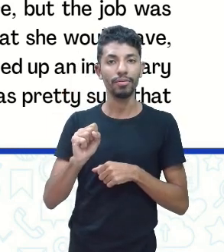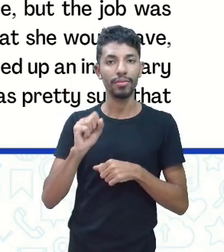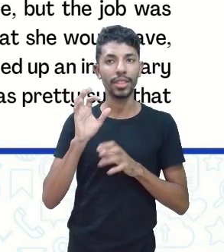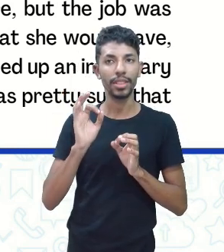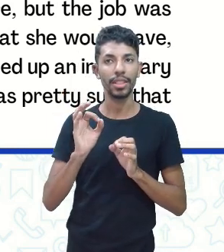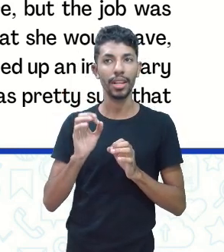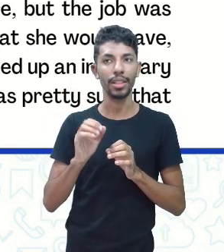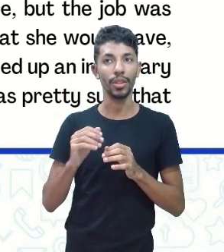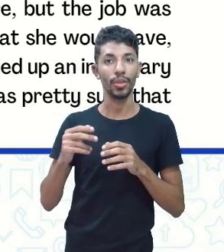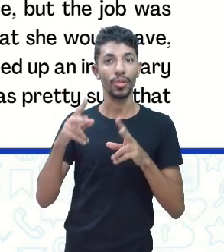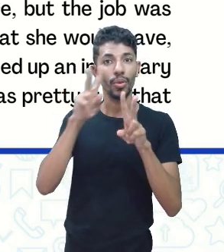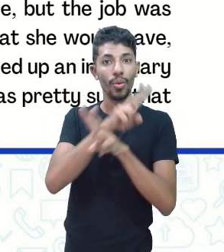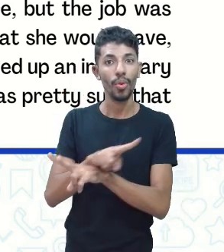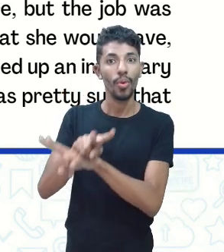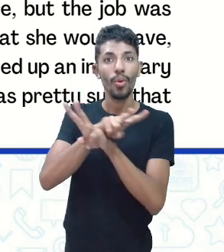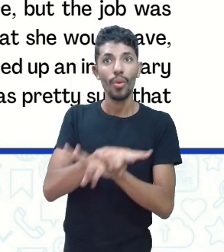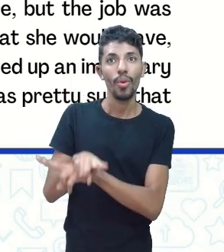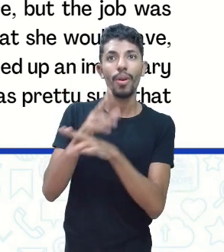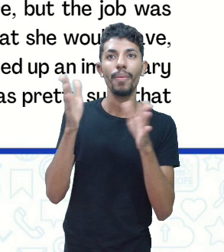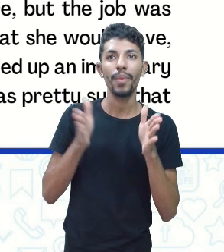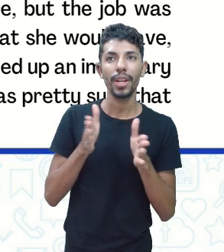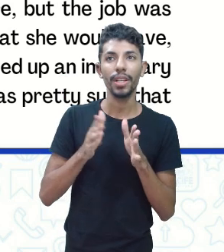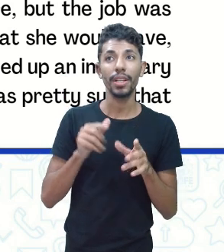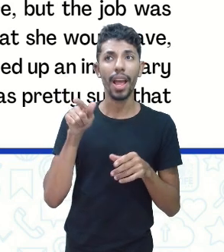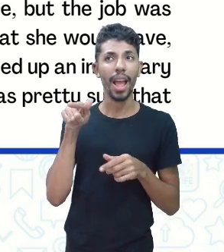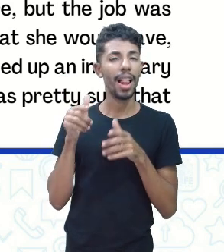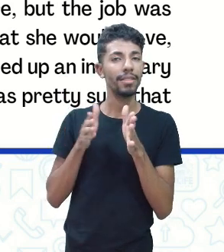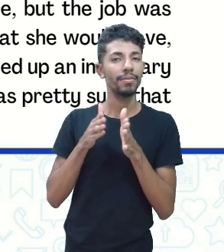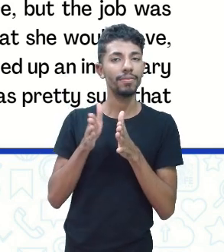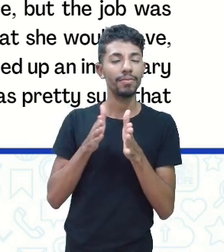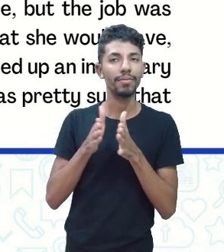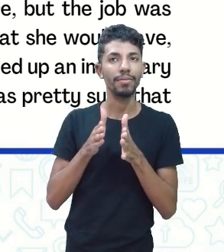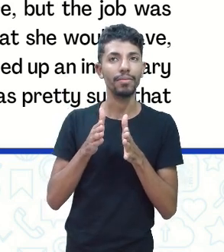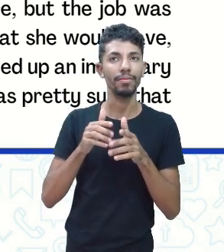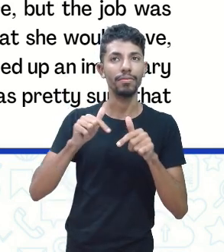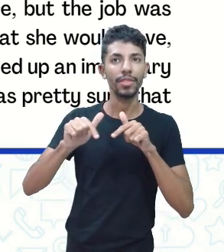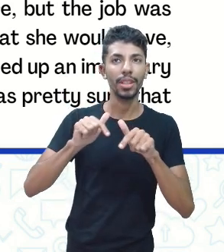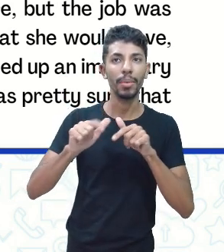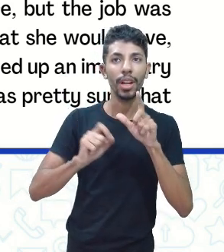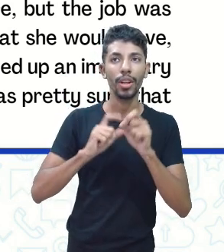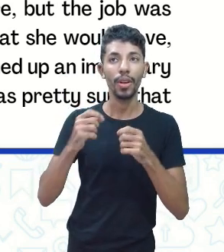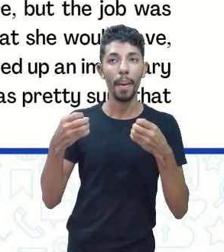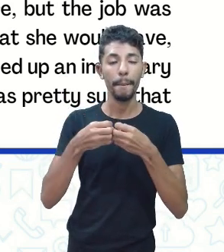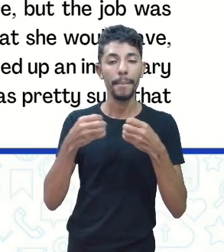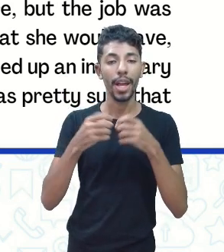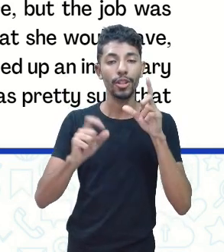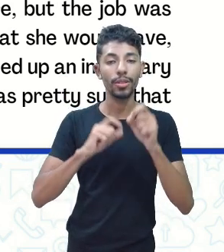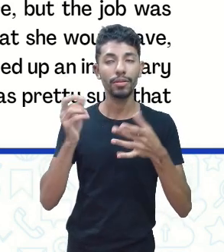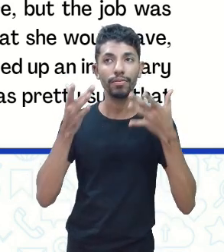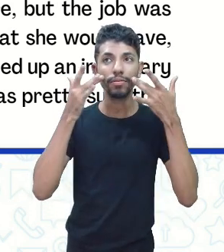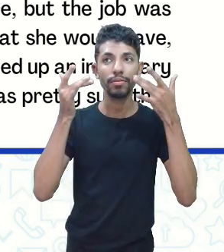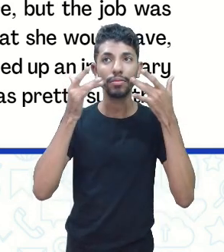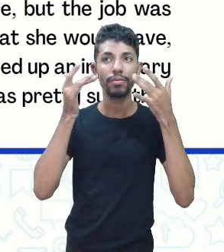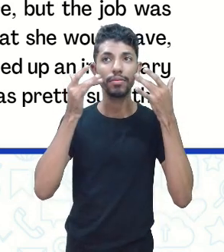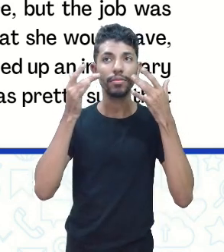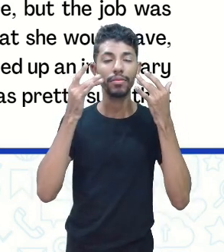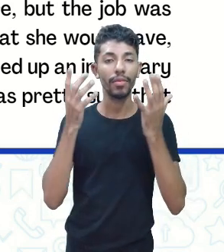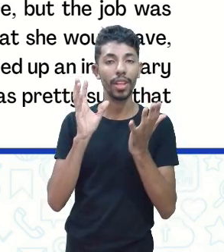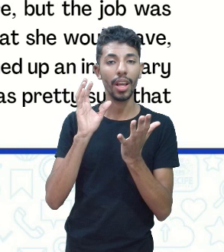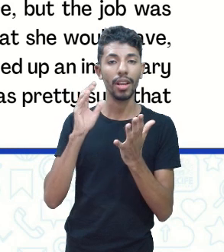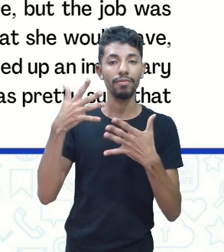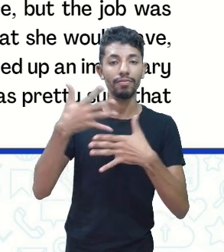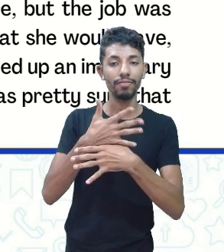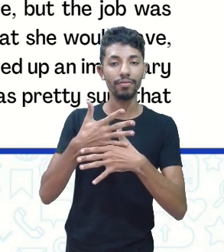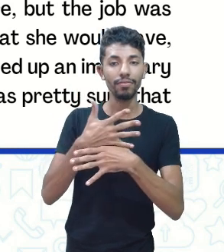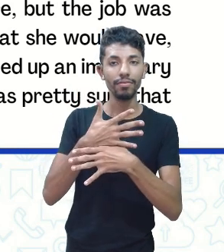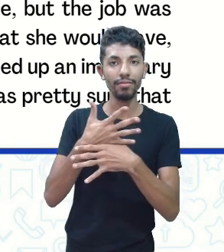stand de sessão, perto do teatro municipal aí, do teatro na cidade, no centro da cidade,